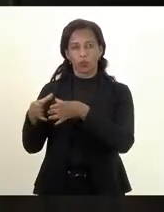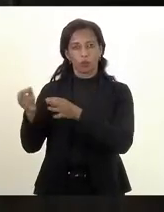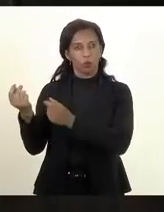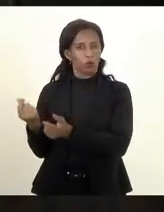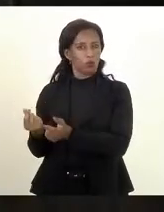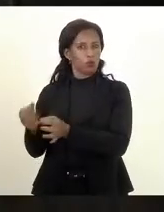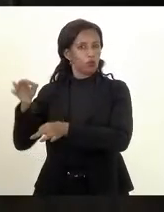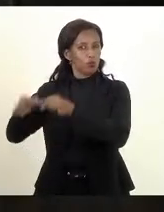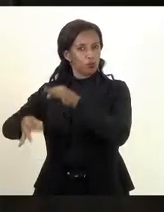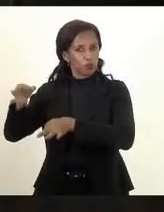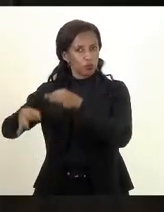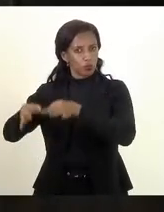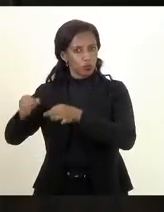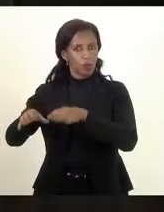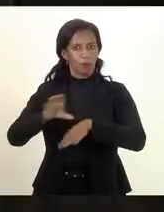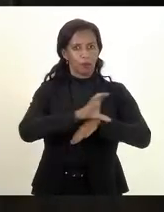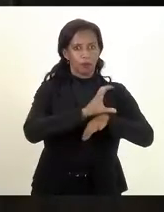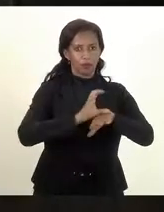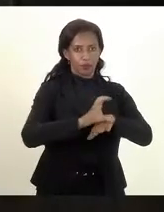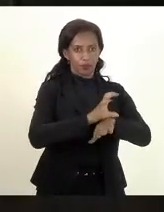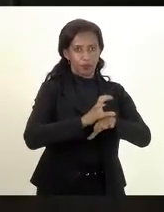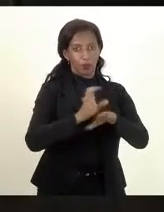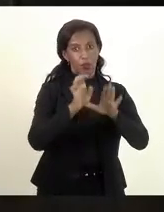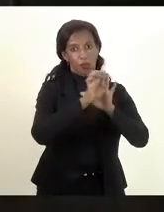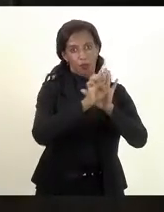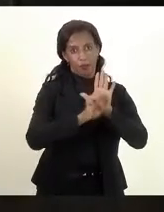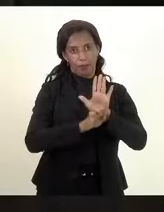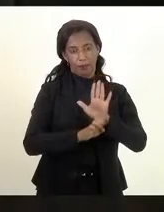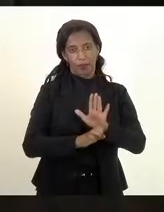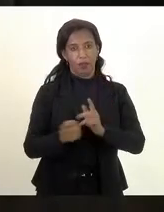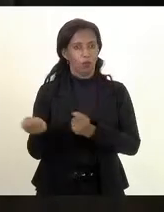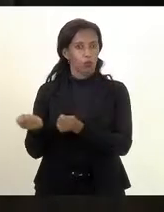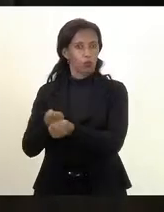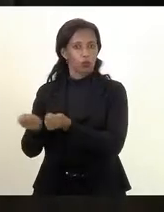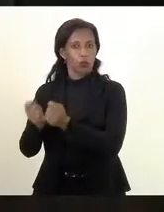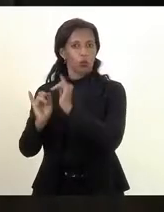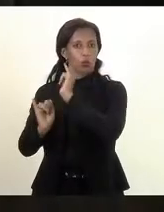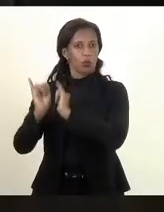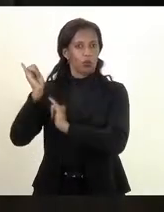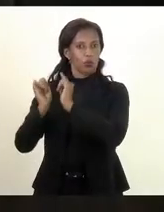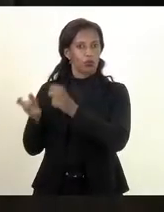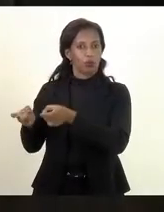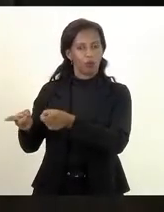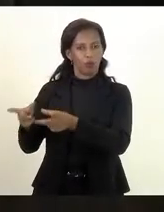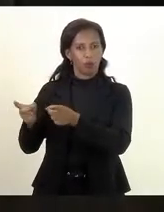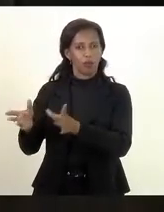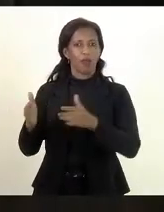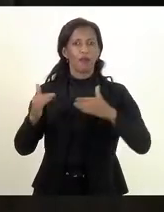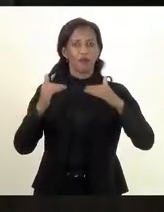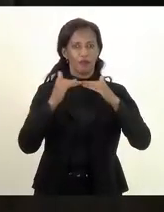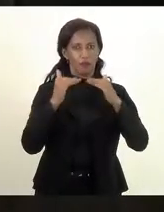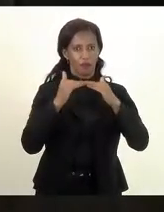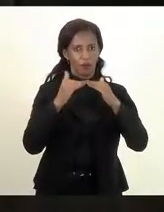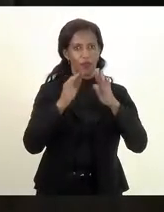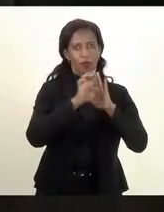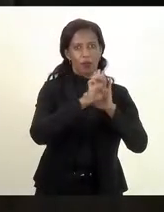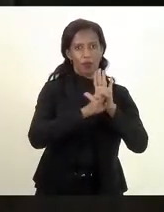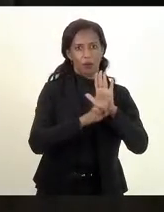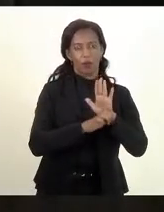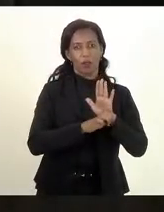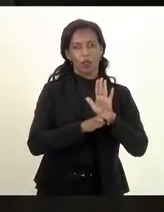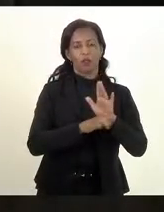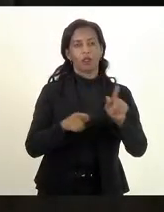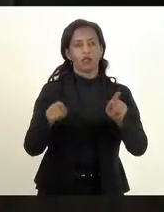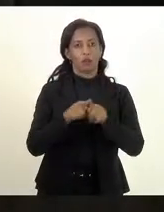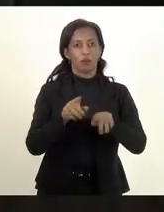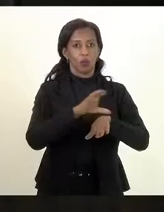Justiça pela constitucionalidade com emendas de economia, indústria e comércio favorável com as emendas da Comissão de Constituição e